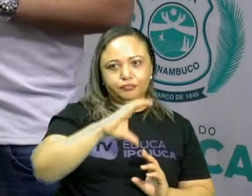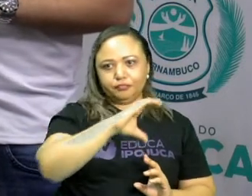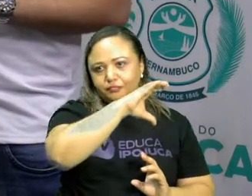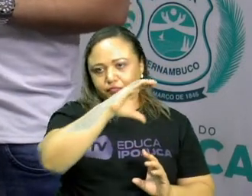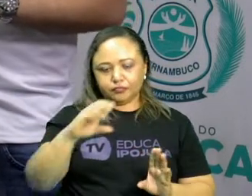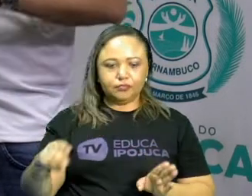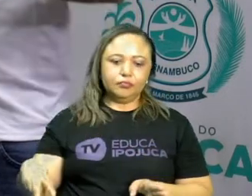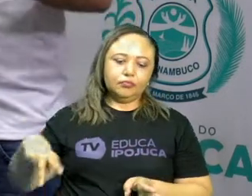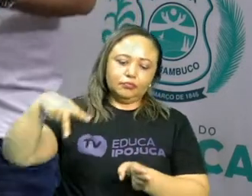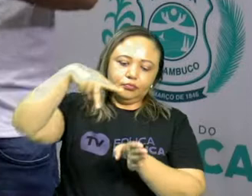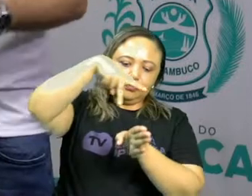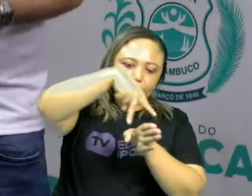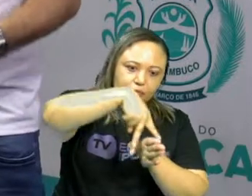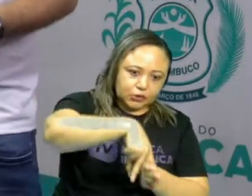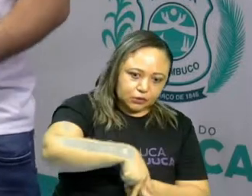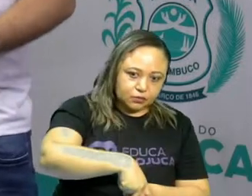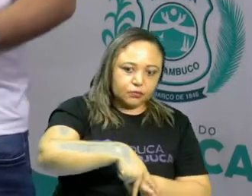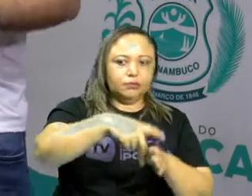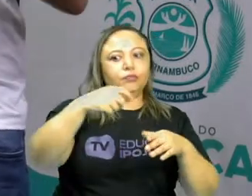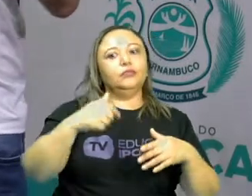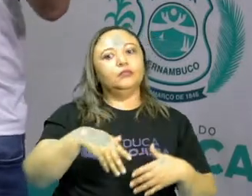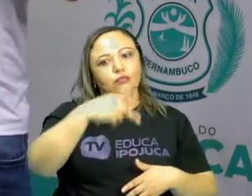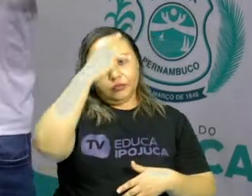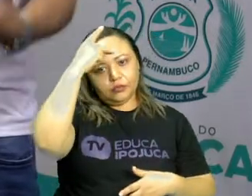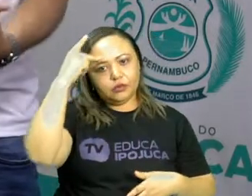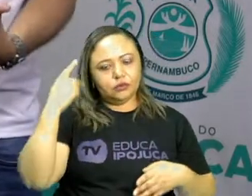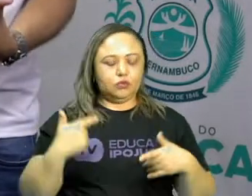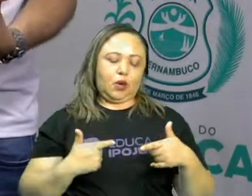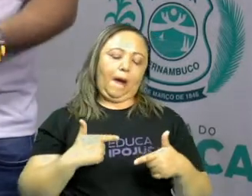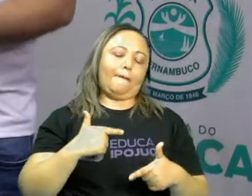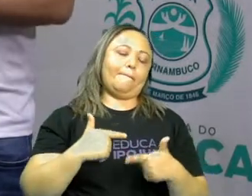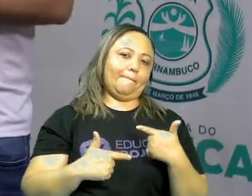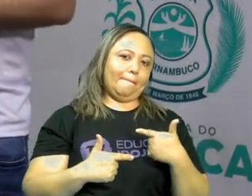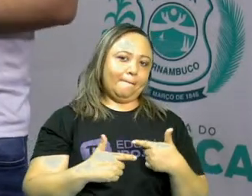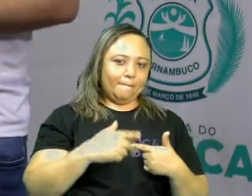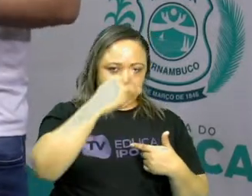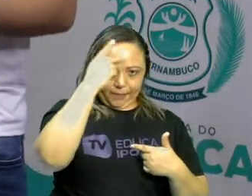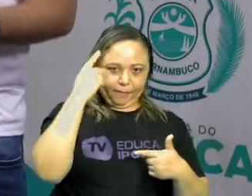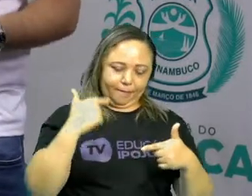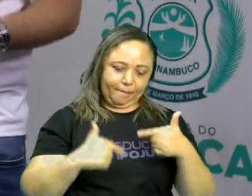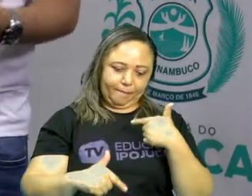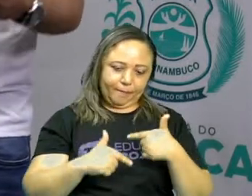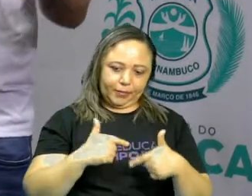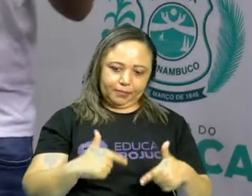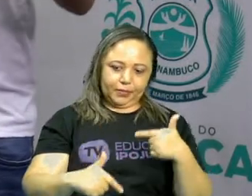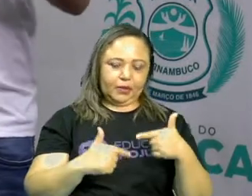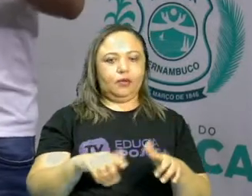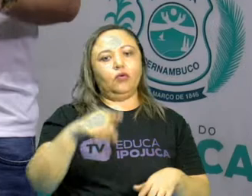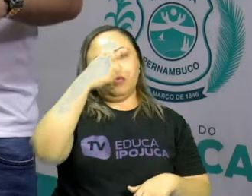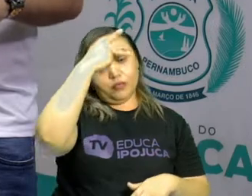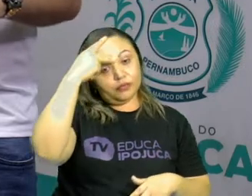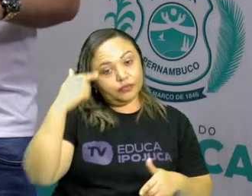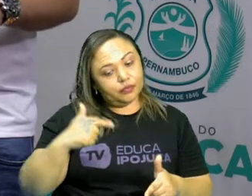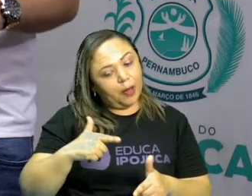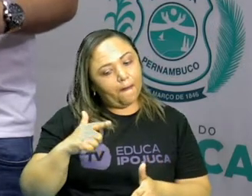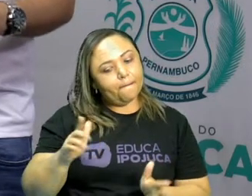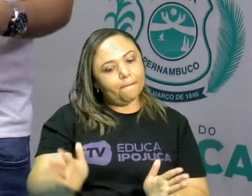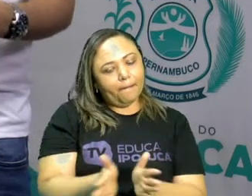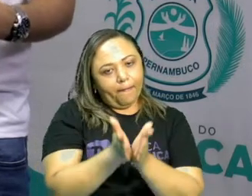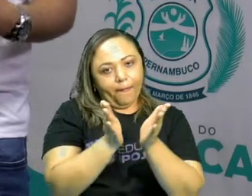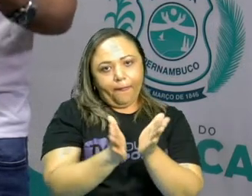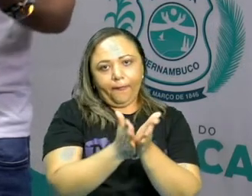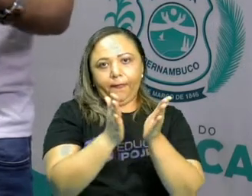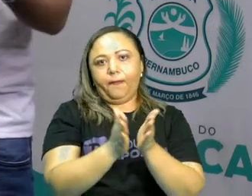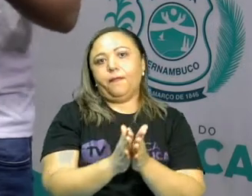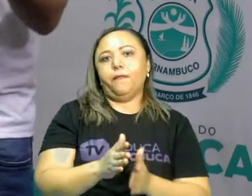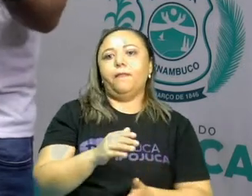um homem do terceiro estado. Então, o terceiro estado trabalhava para carregar nas costas né, a nobreza e o clero, certo? Então,